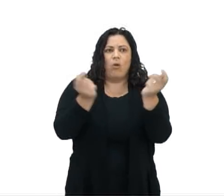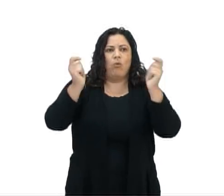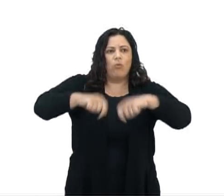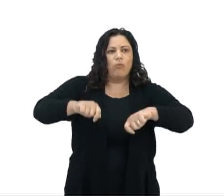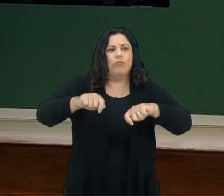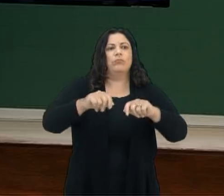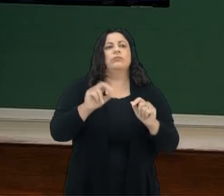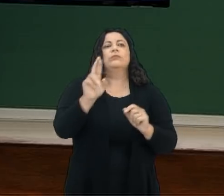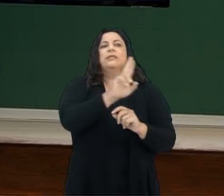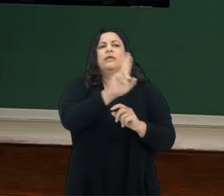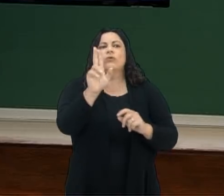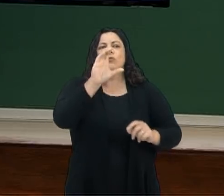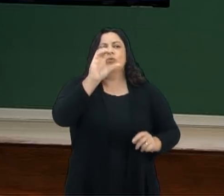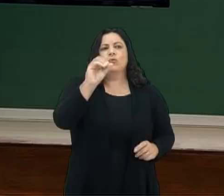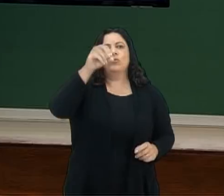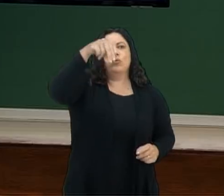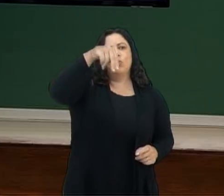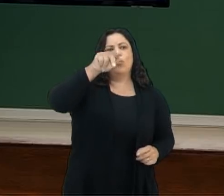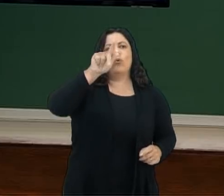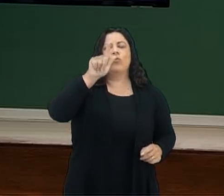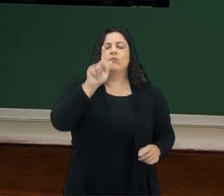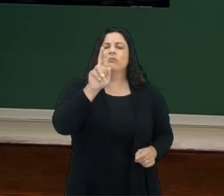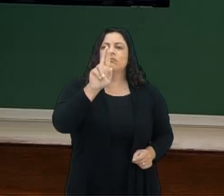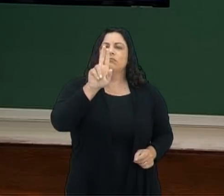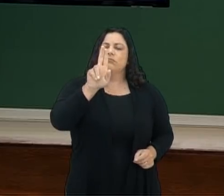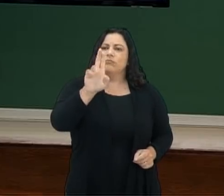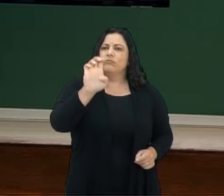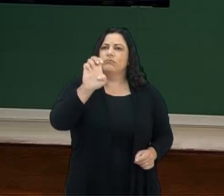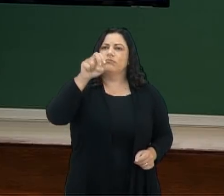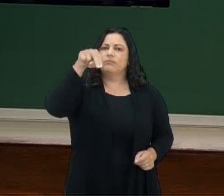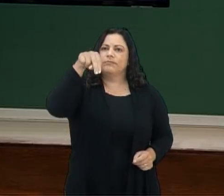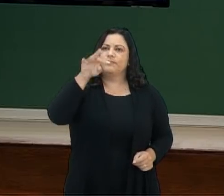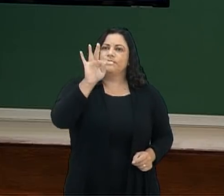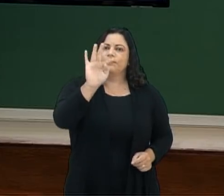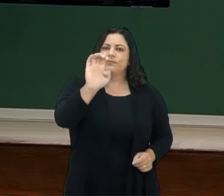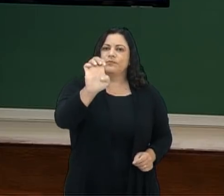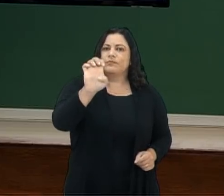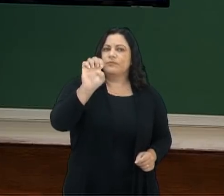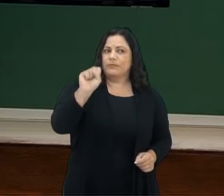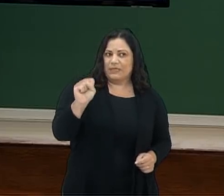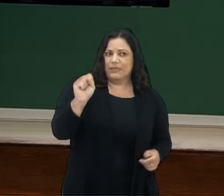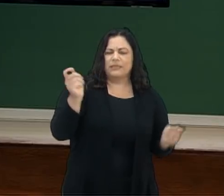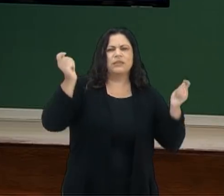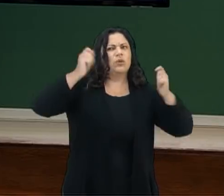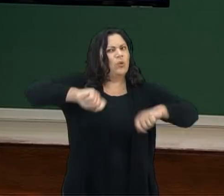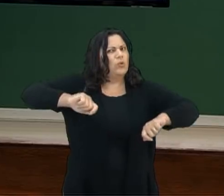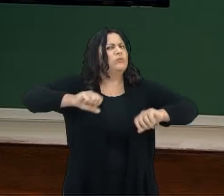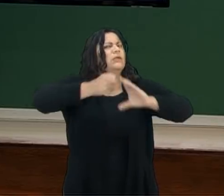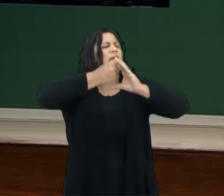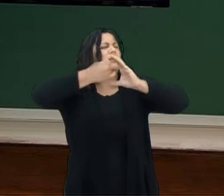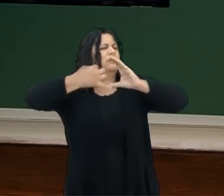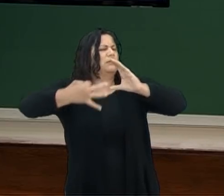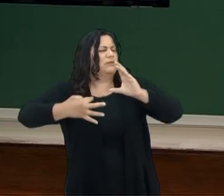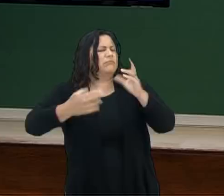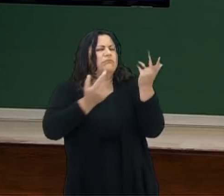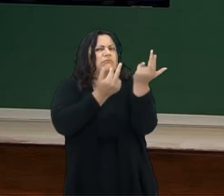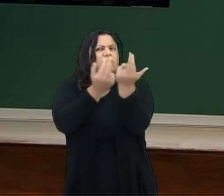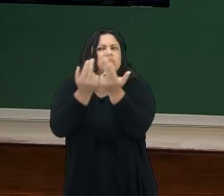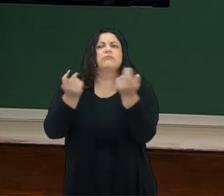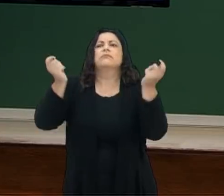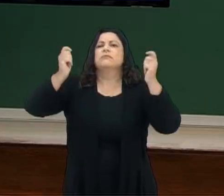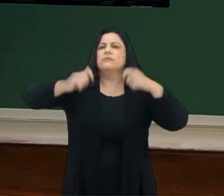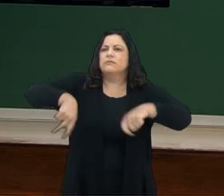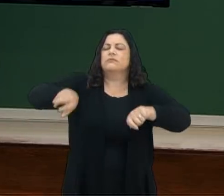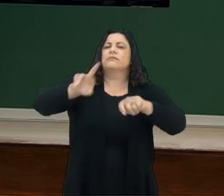que as medidas dos ângulos são iguais. Bom, os polígonos que possuem essa característica são chamados de polígonos